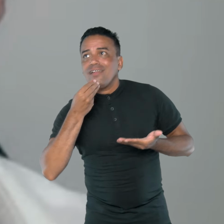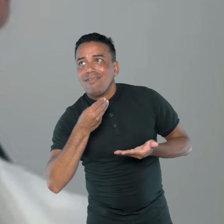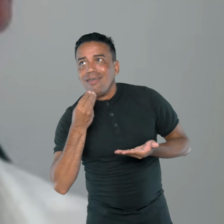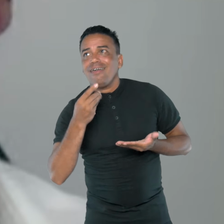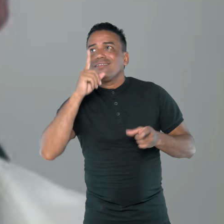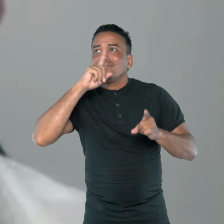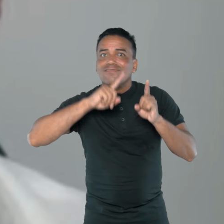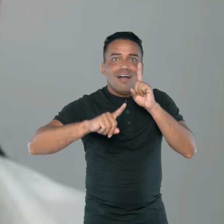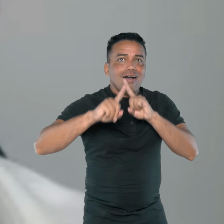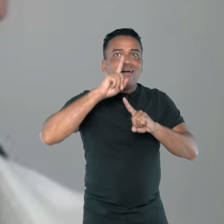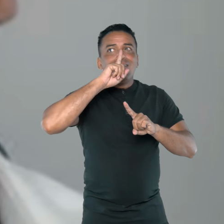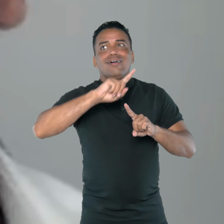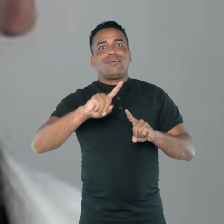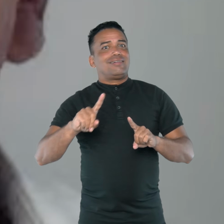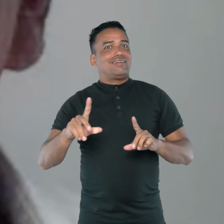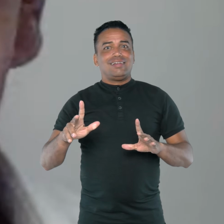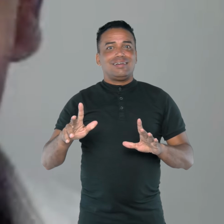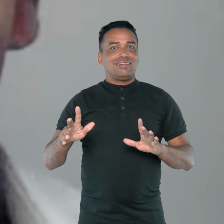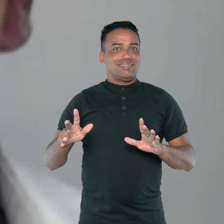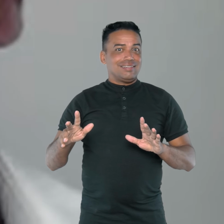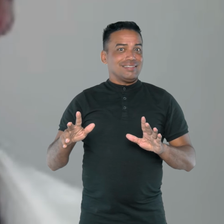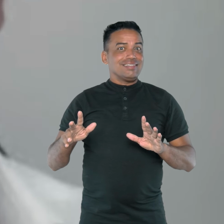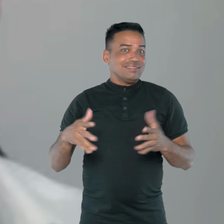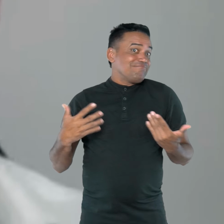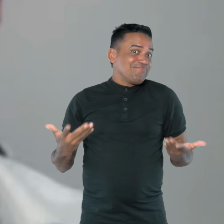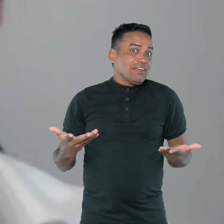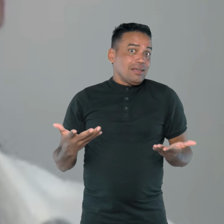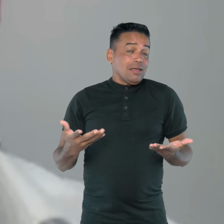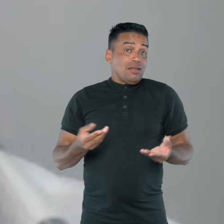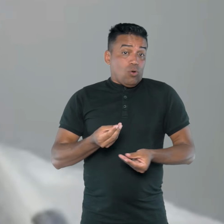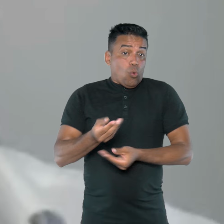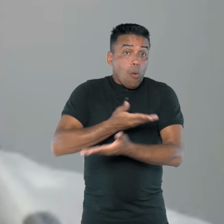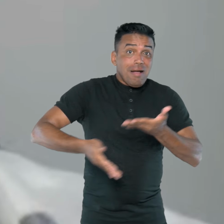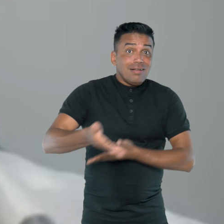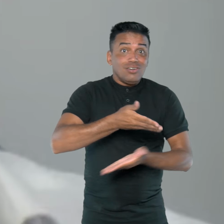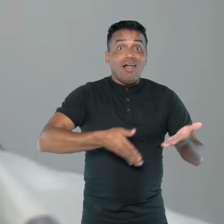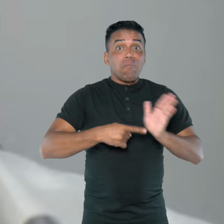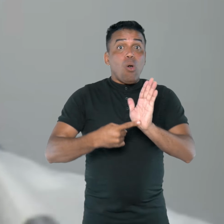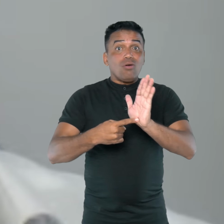que a gente tem de não nobre, né? Aquilo que é. Então,